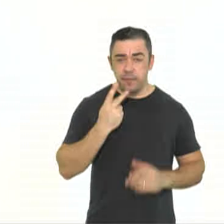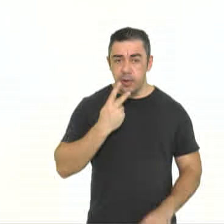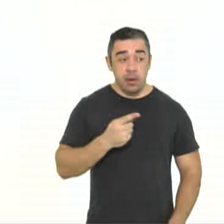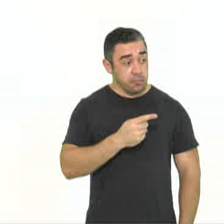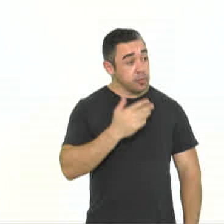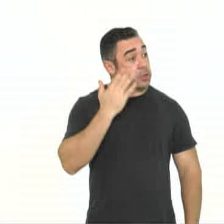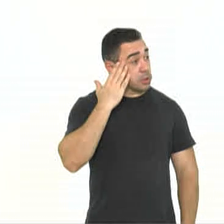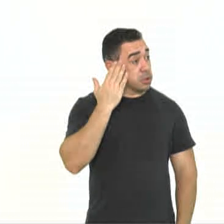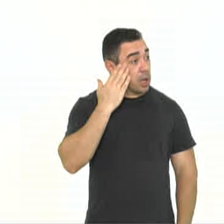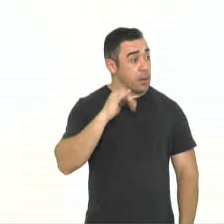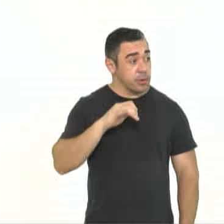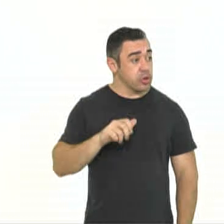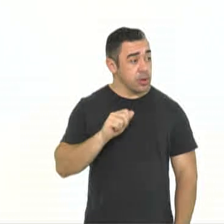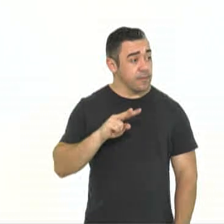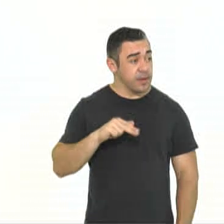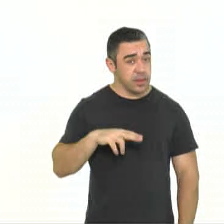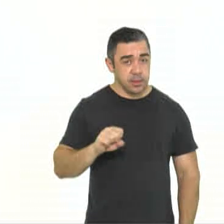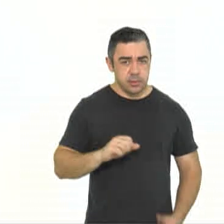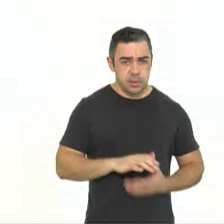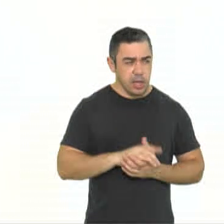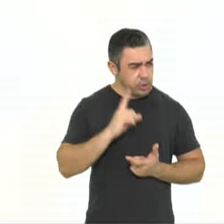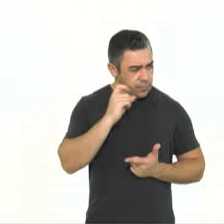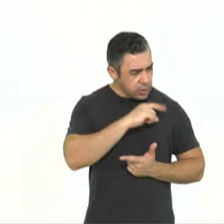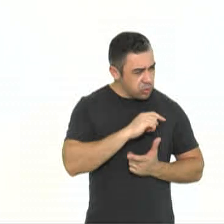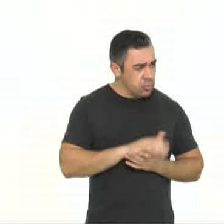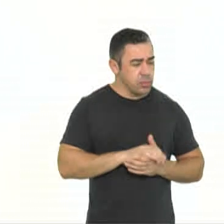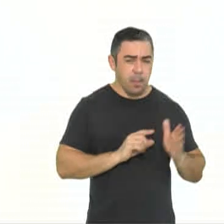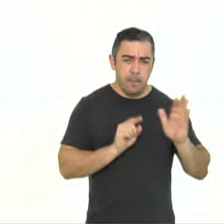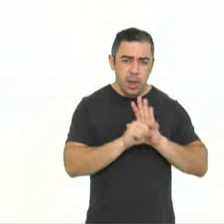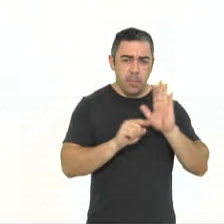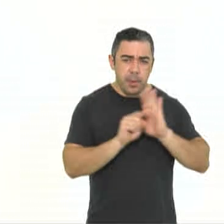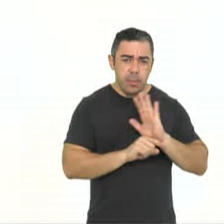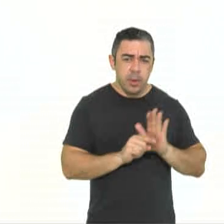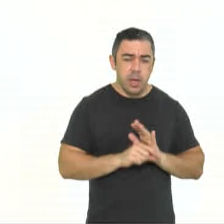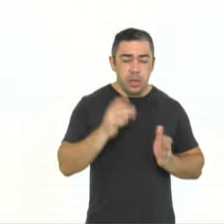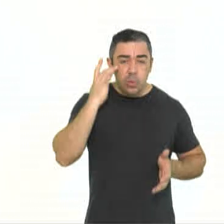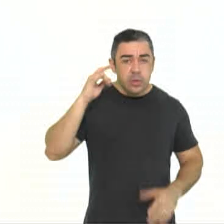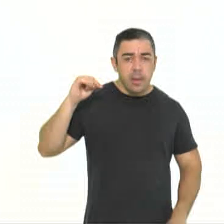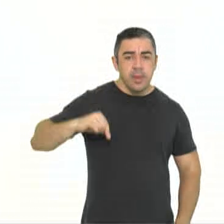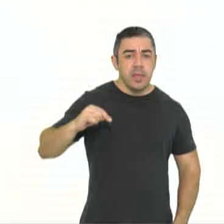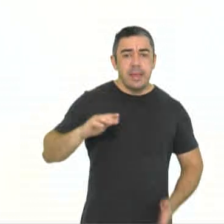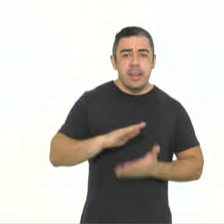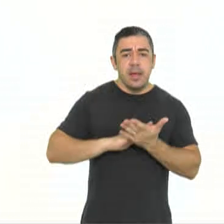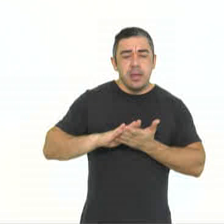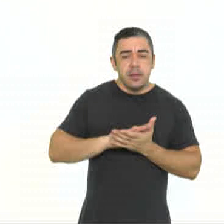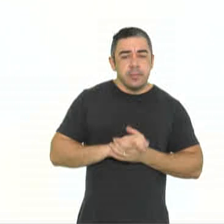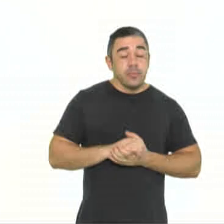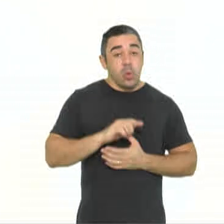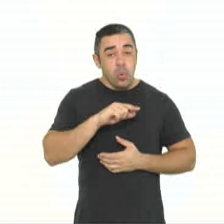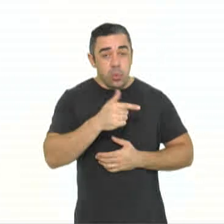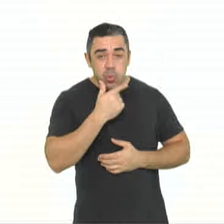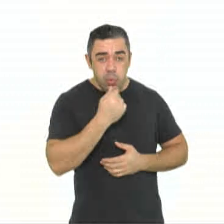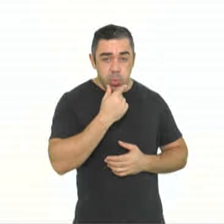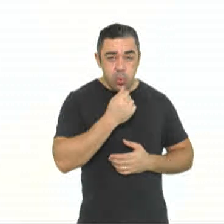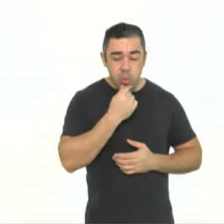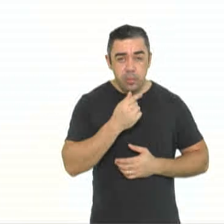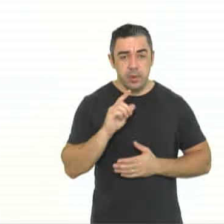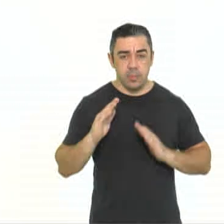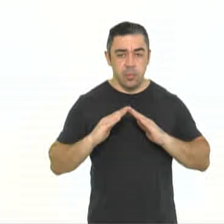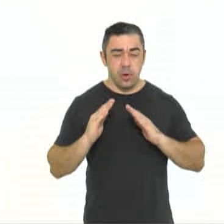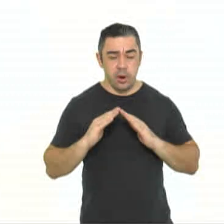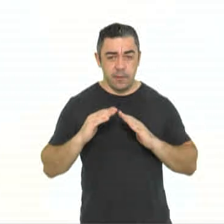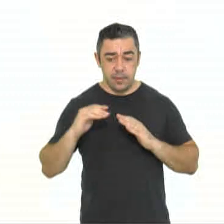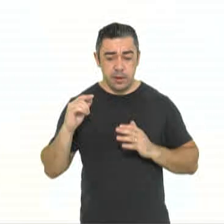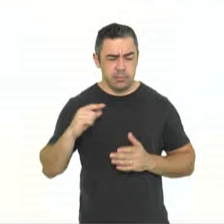então sabe javanês? É difícil? Não há quem o saiba aqui. O tal amanuense, que me olhou com